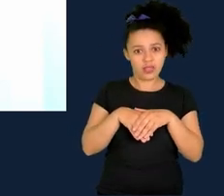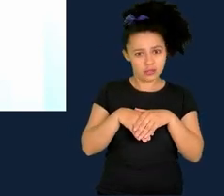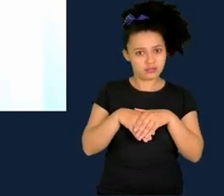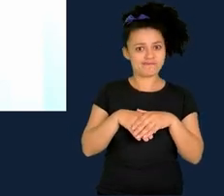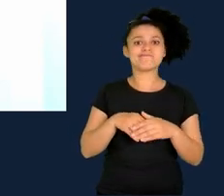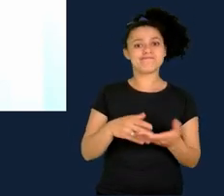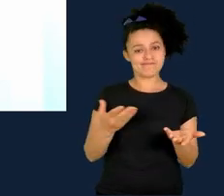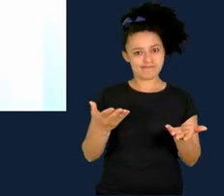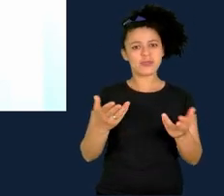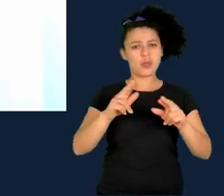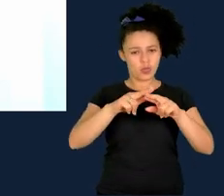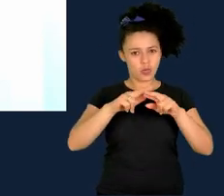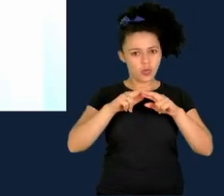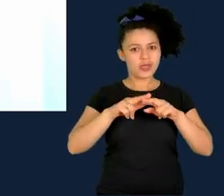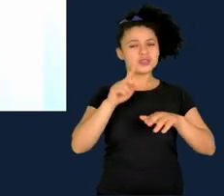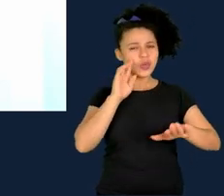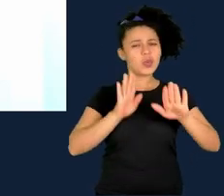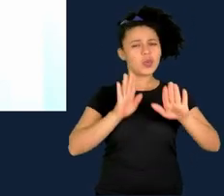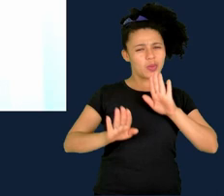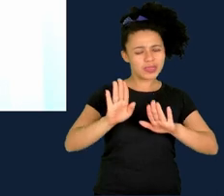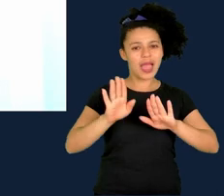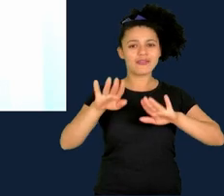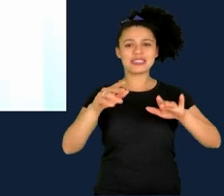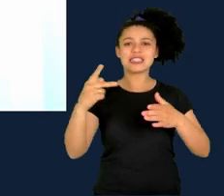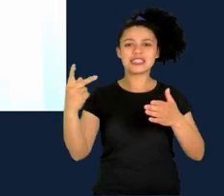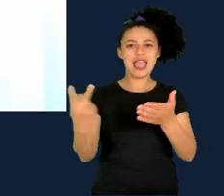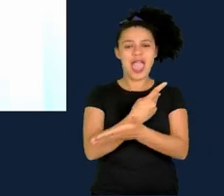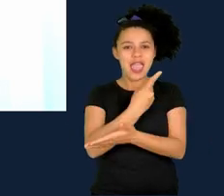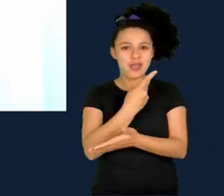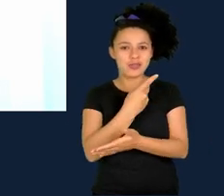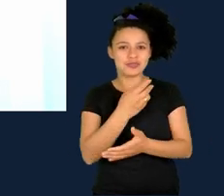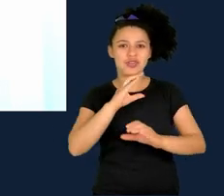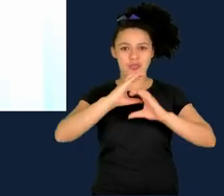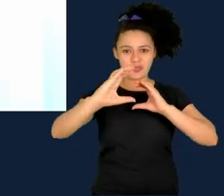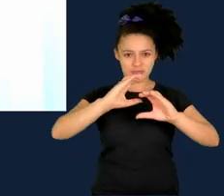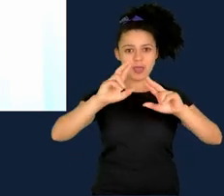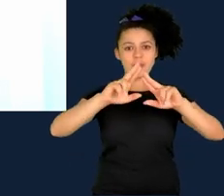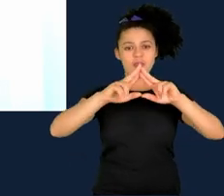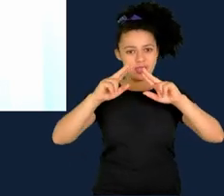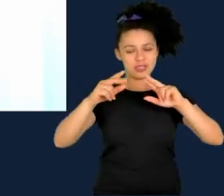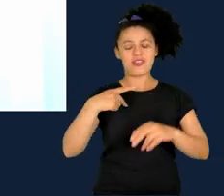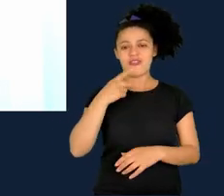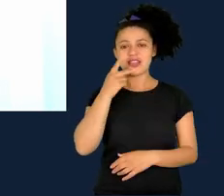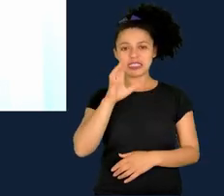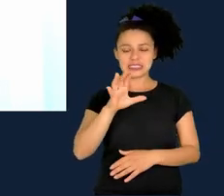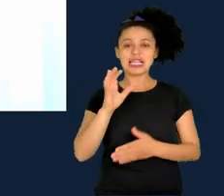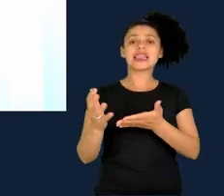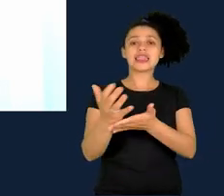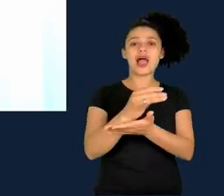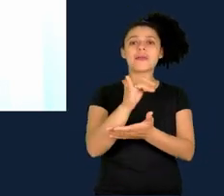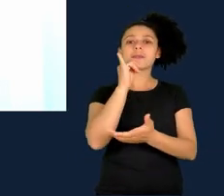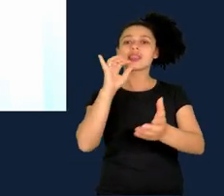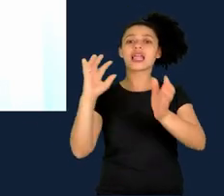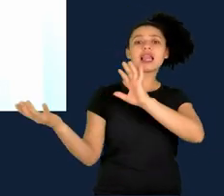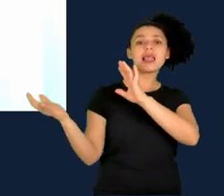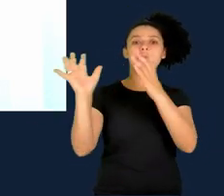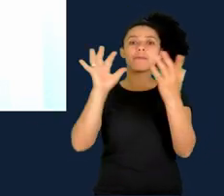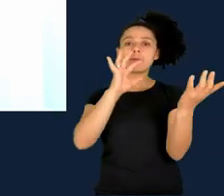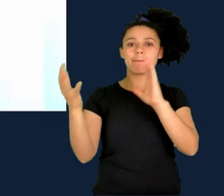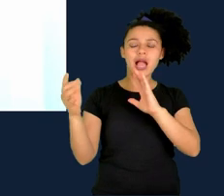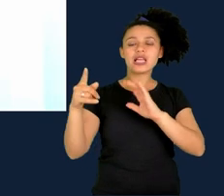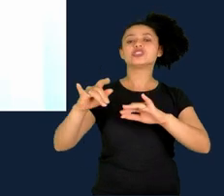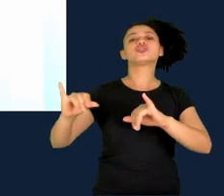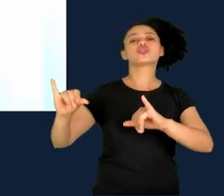de erro comunicativo. Então, eu acho que, tendo dito isso, dados climáticos, em geral, sofrem de